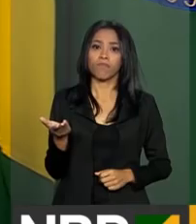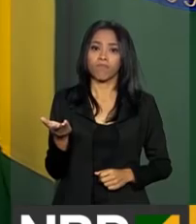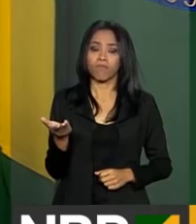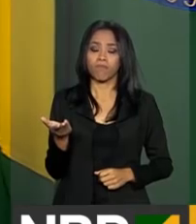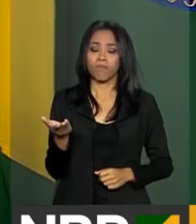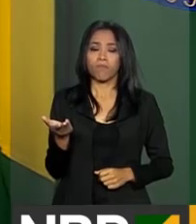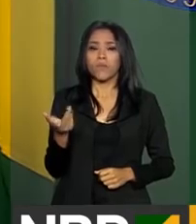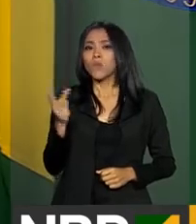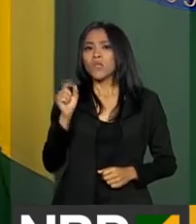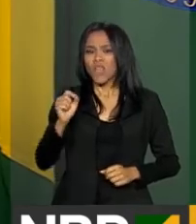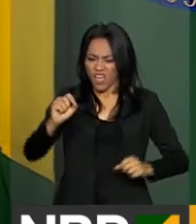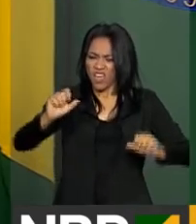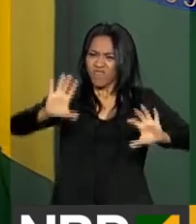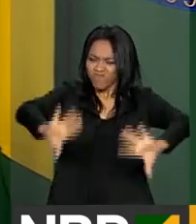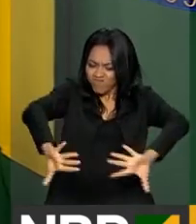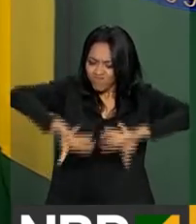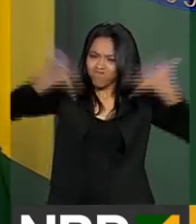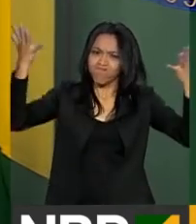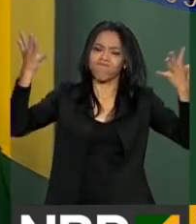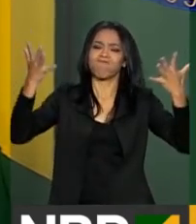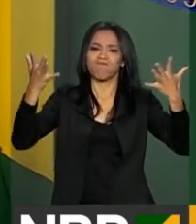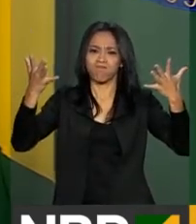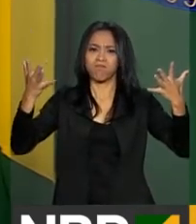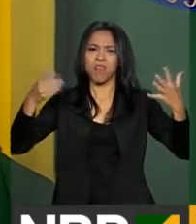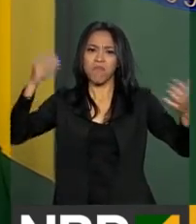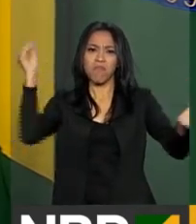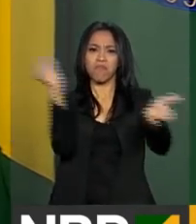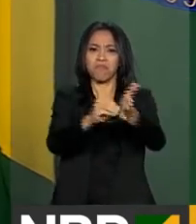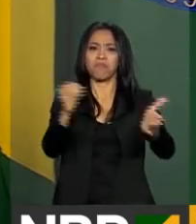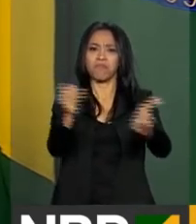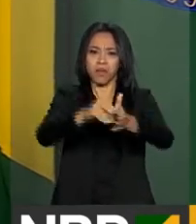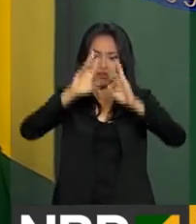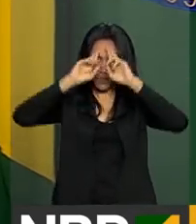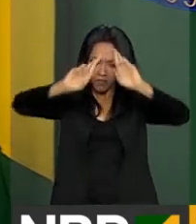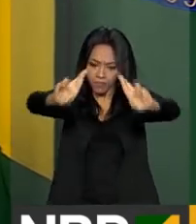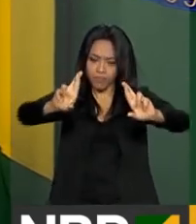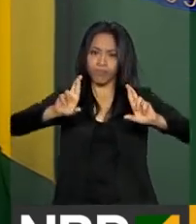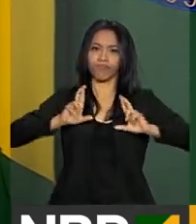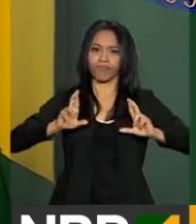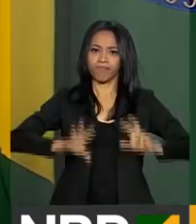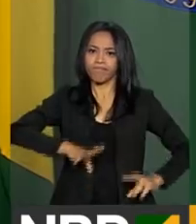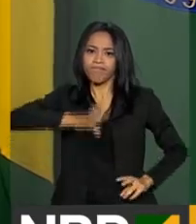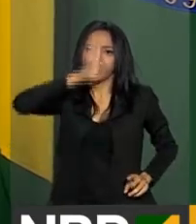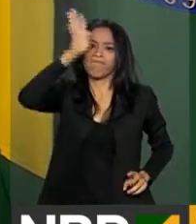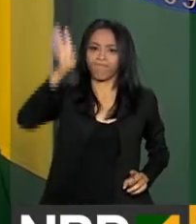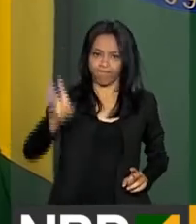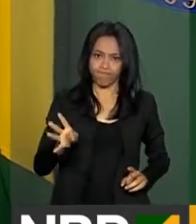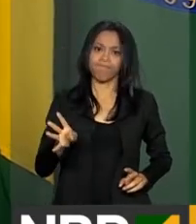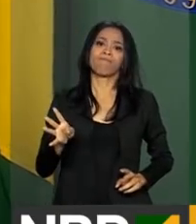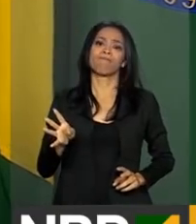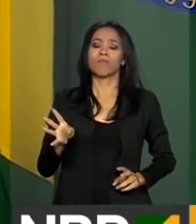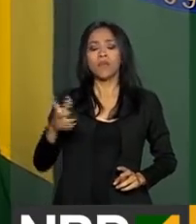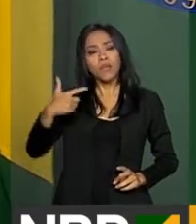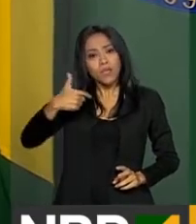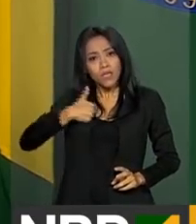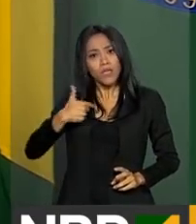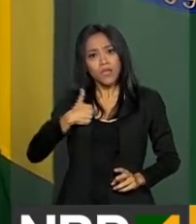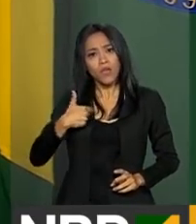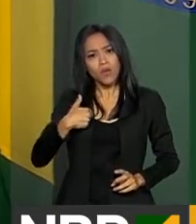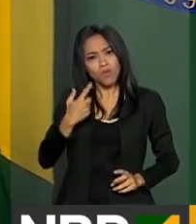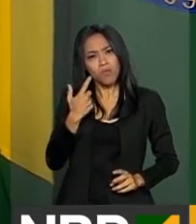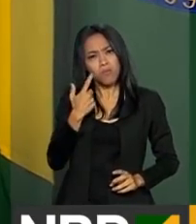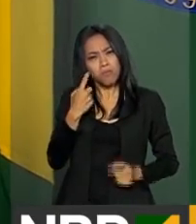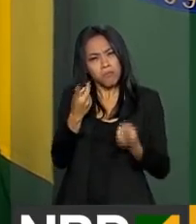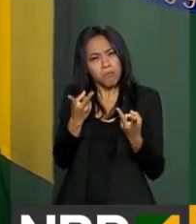é revoltante é um disparate e é interessante eu vejo uma coisa